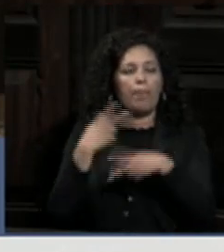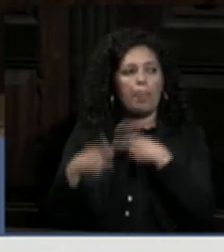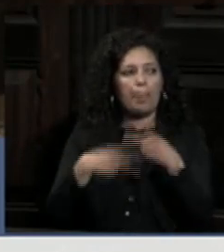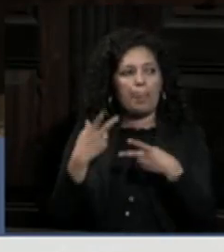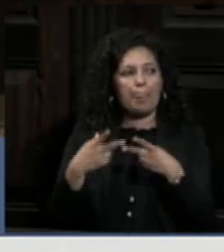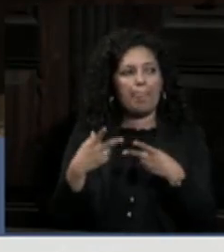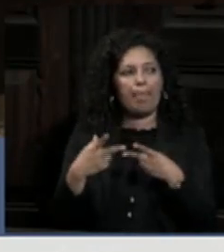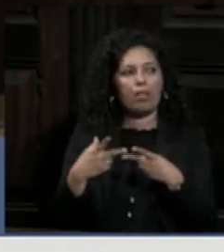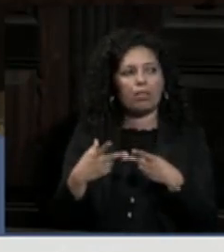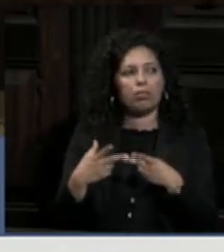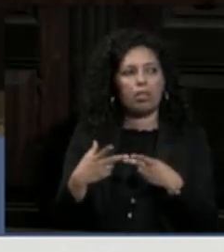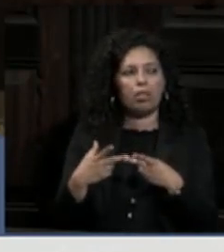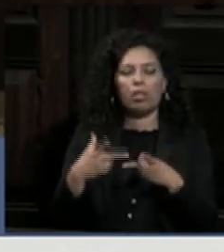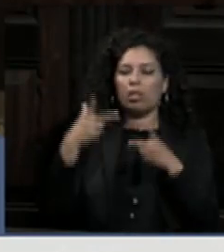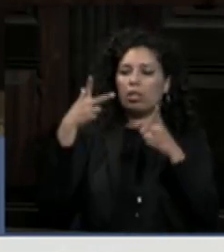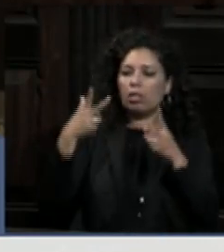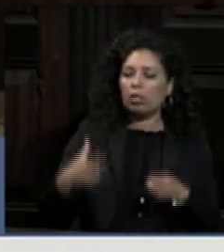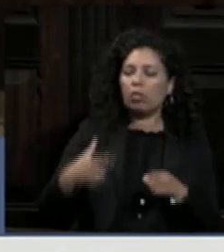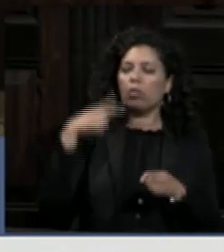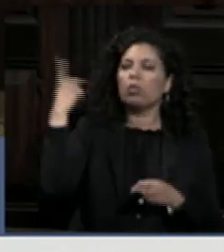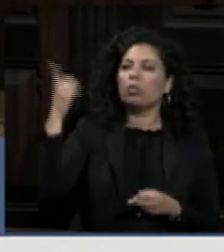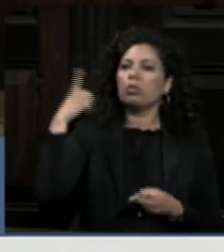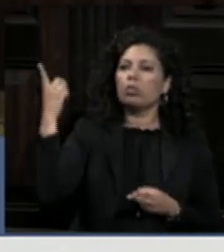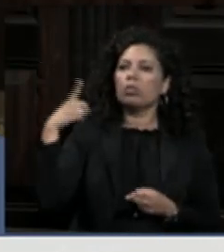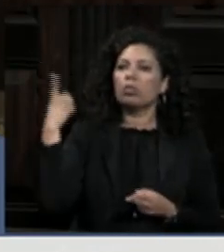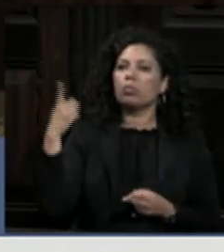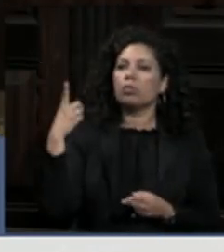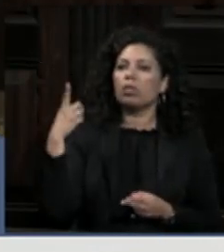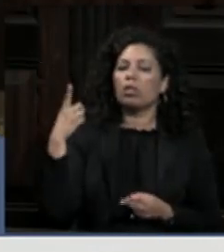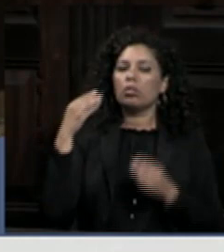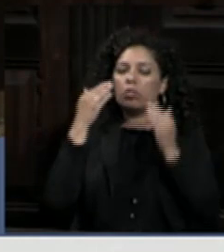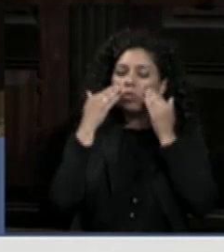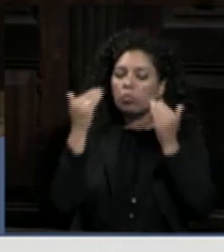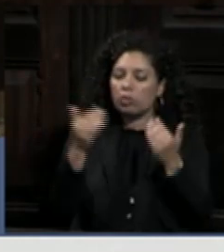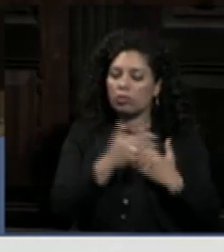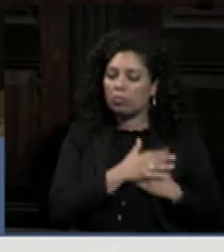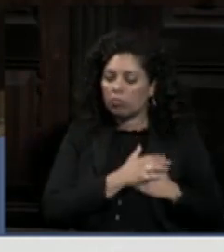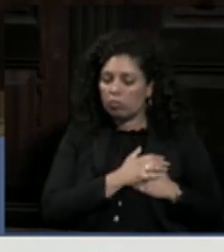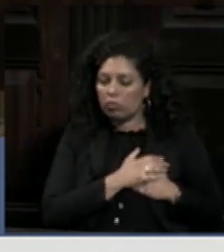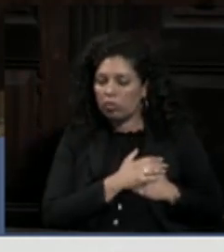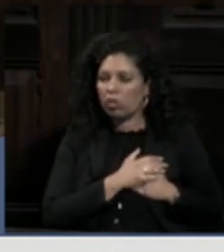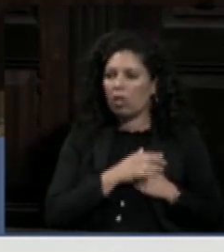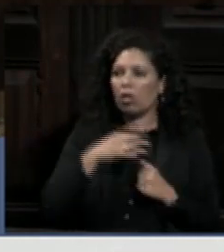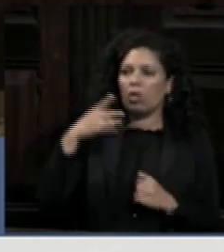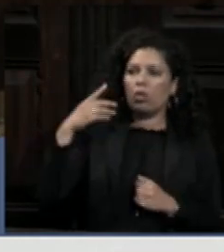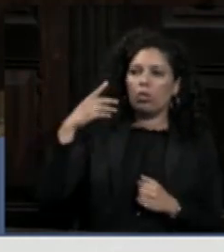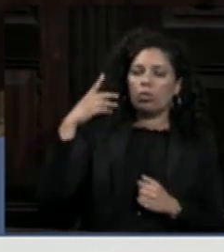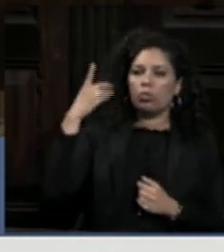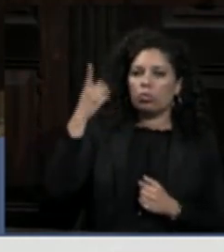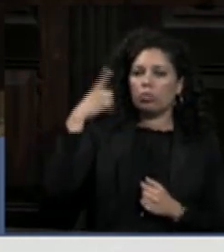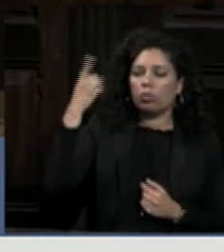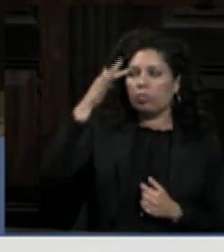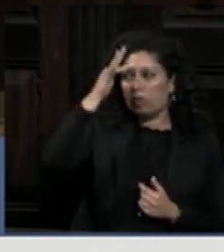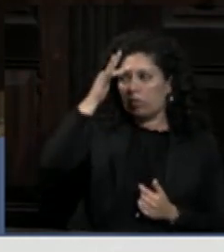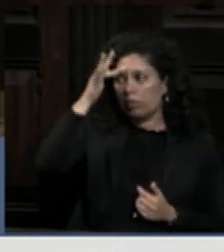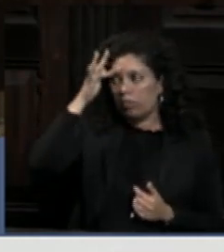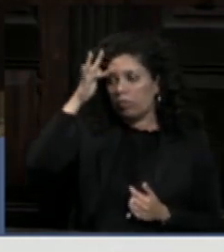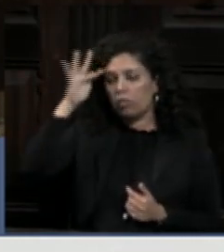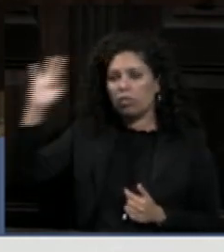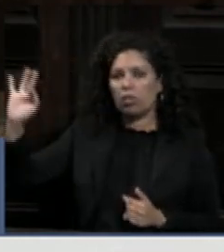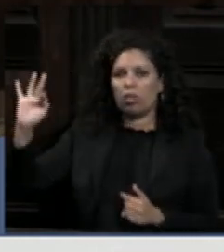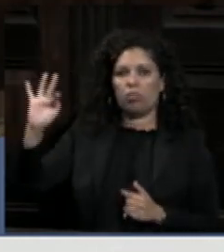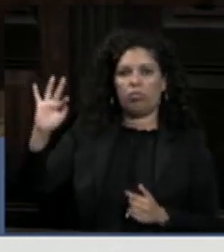repito é que os companheiros que mostraram solidariedade com o deputado o fla é flávio bolsonaro em